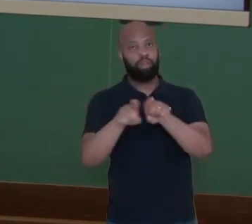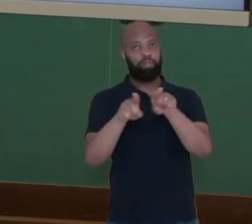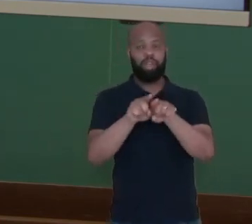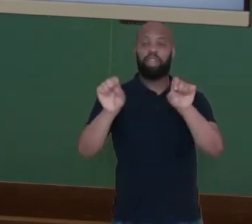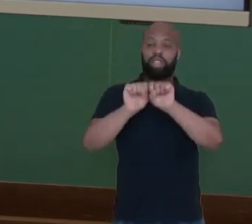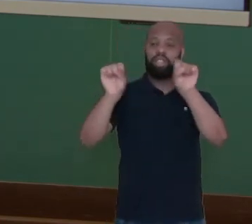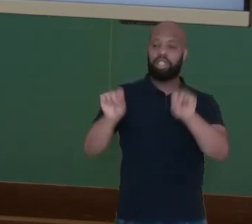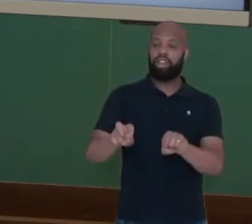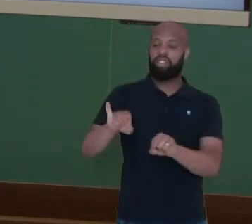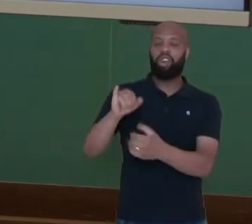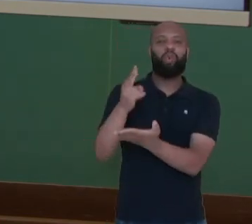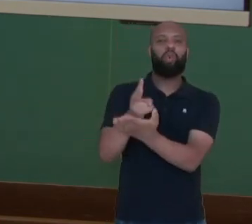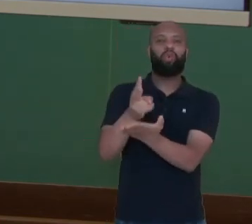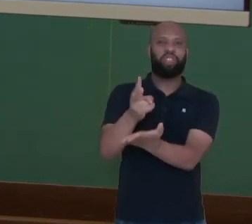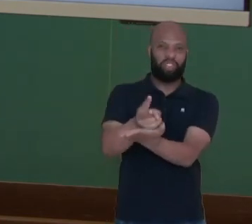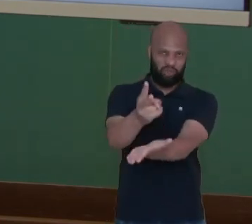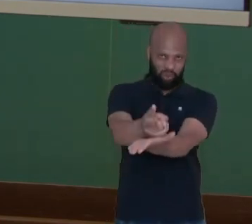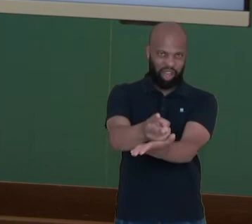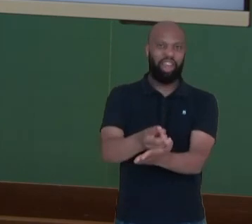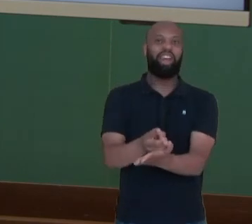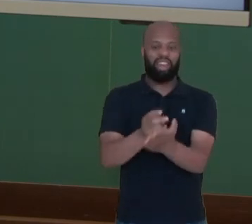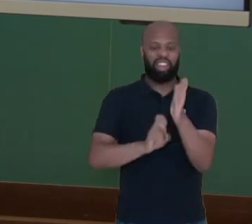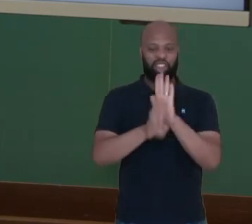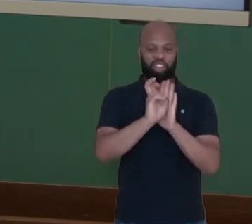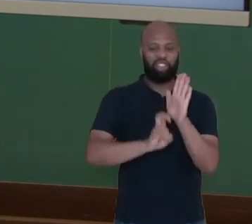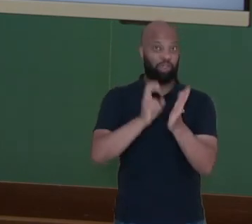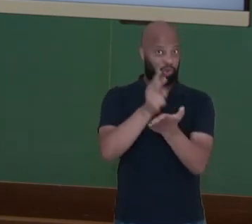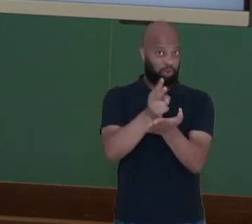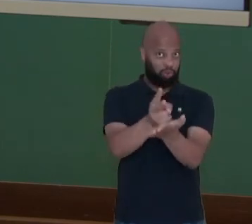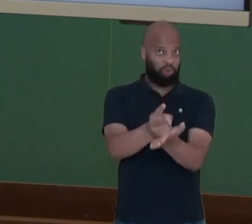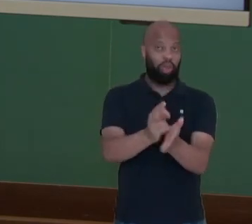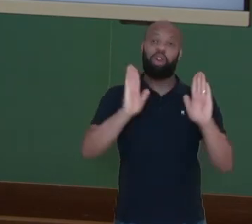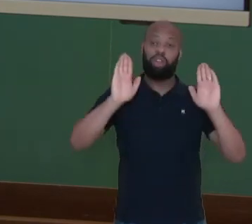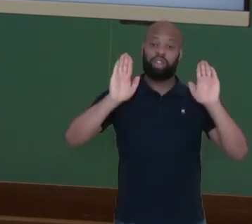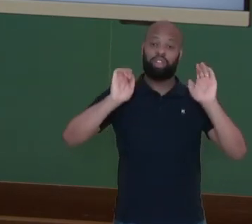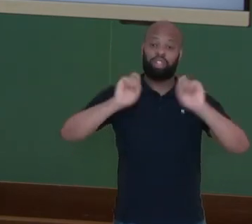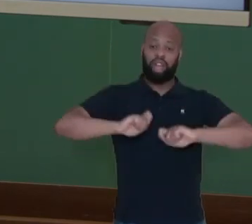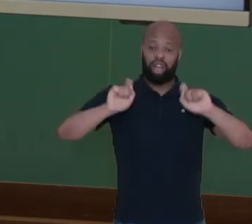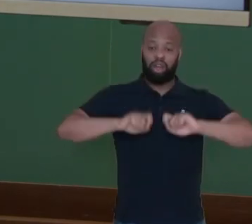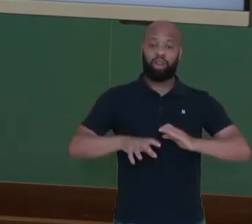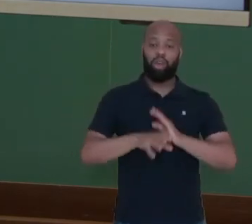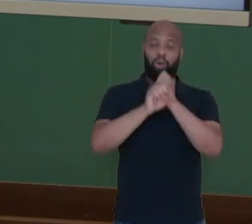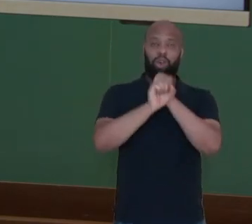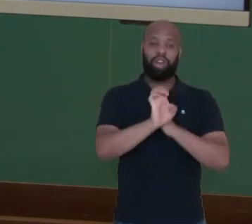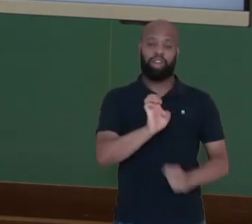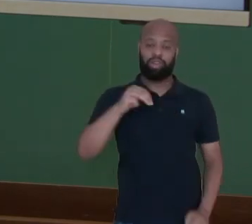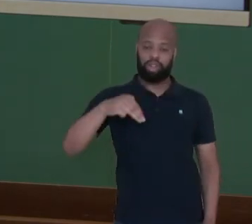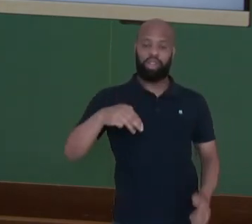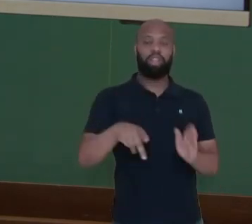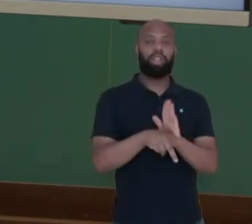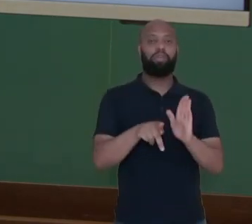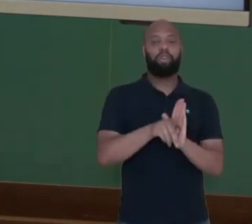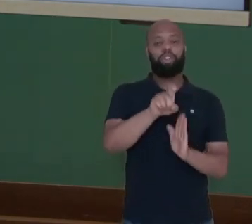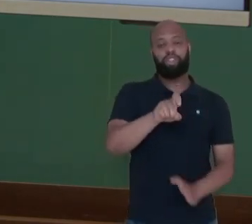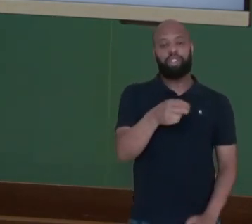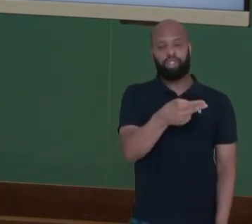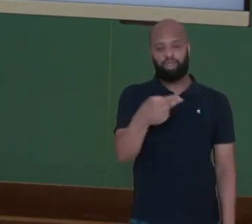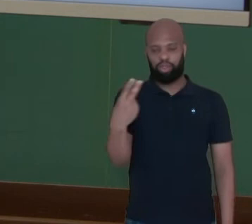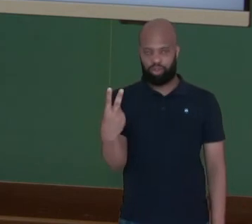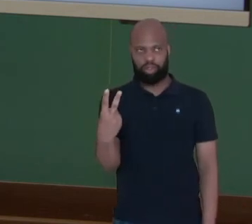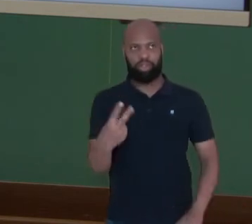sistema é conservativo. Ou seja, eu posso calcular a energia mecânica no x igual a 2, certo?